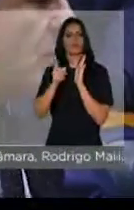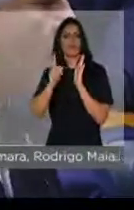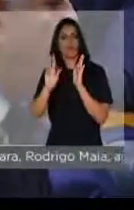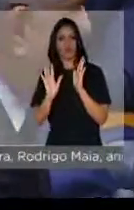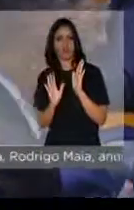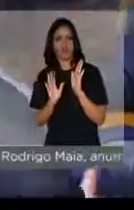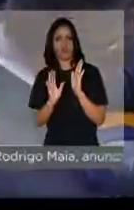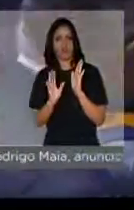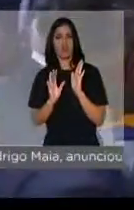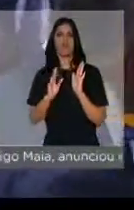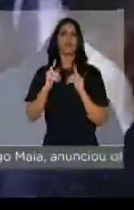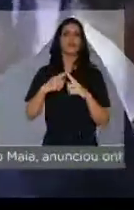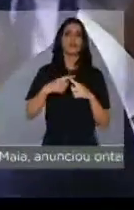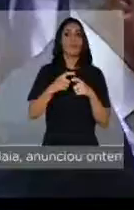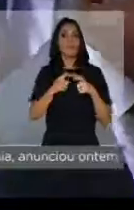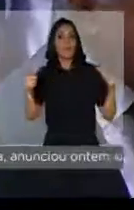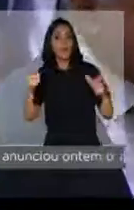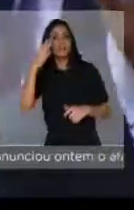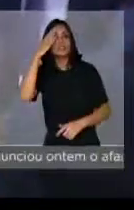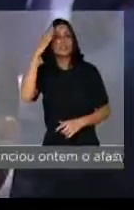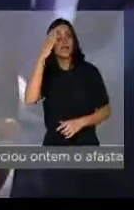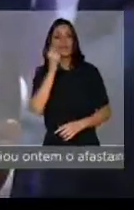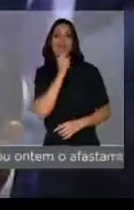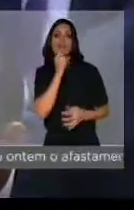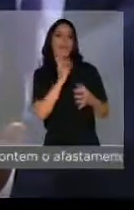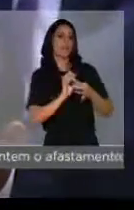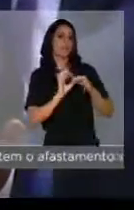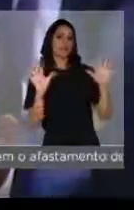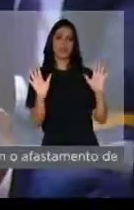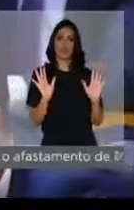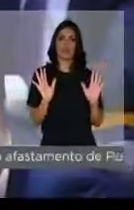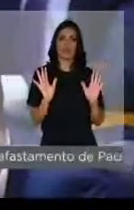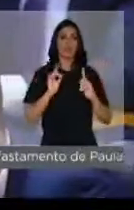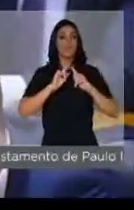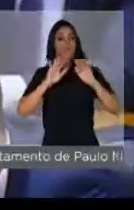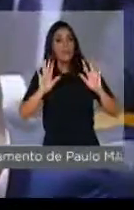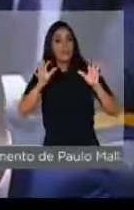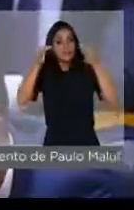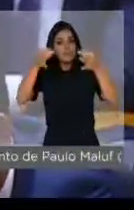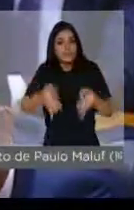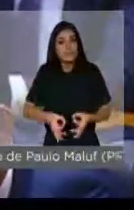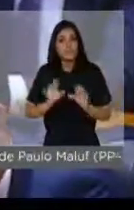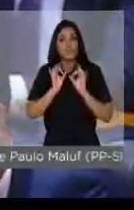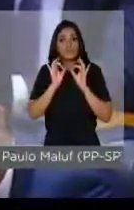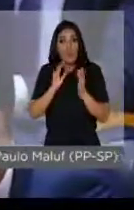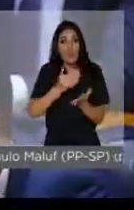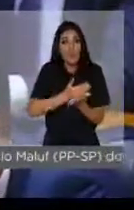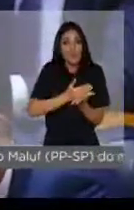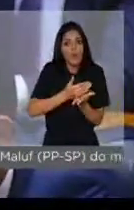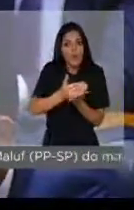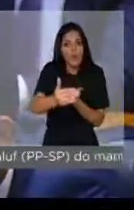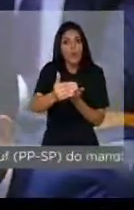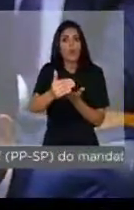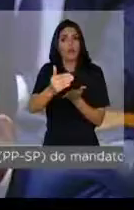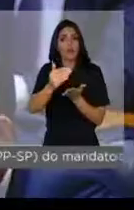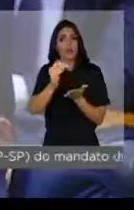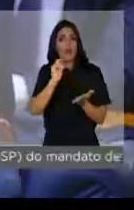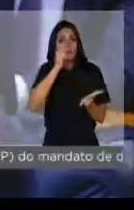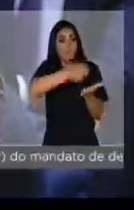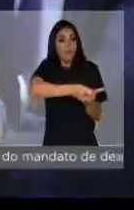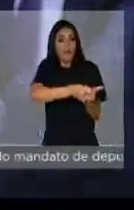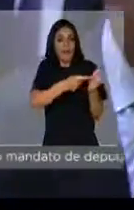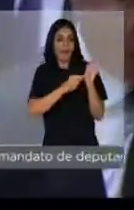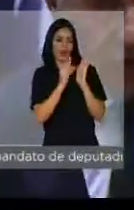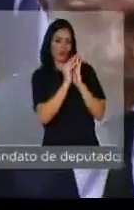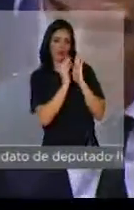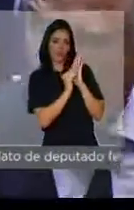na grande maioria das vezes nós sabemos disso, elas não são liberadas, mas que eu tenho certeza nós estamos apenas iniciando a execução orçamentária.